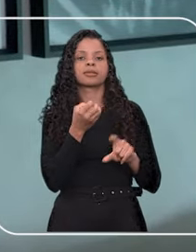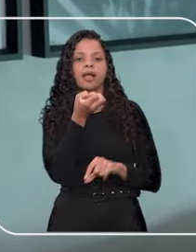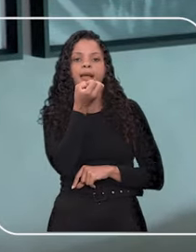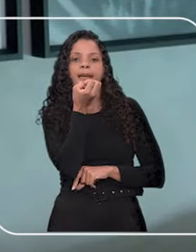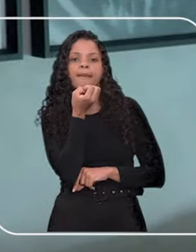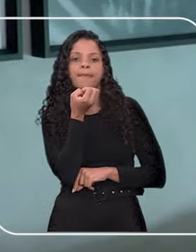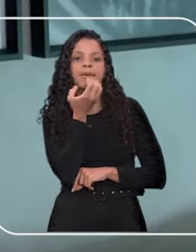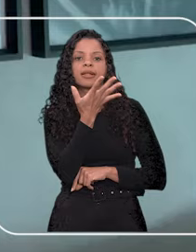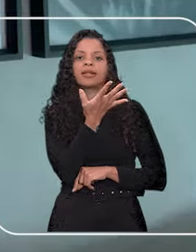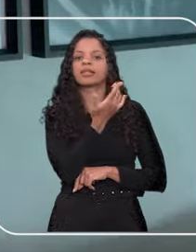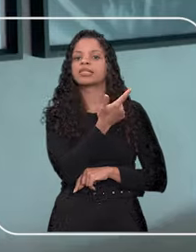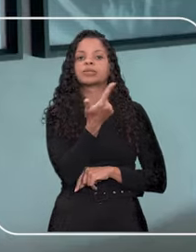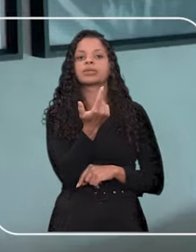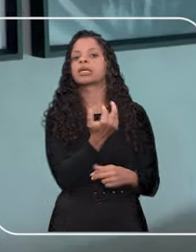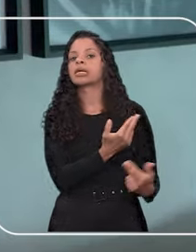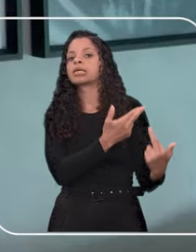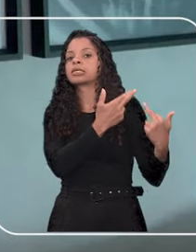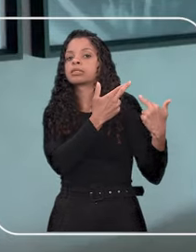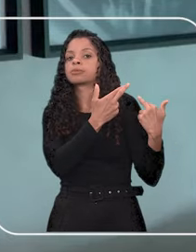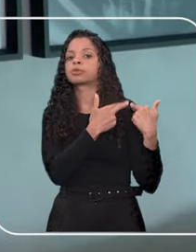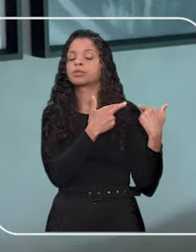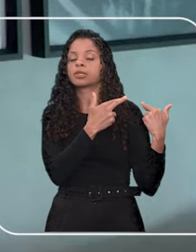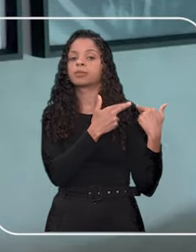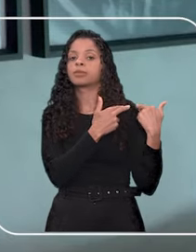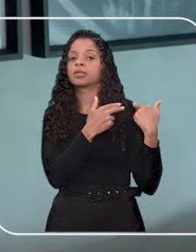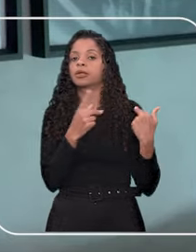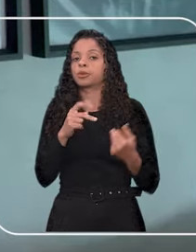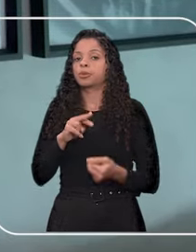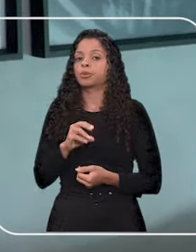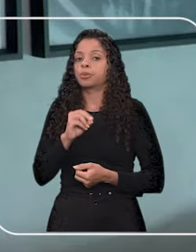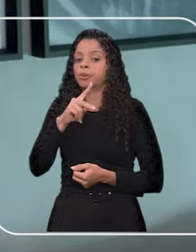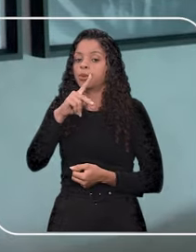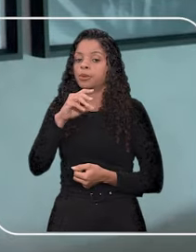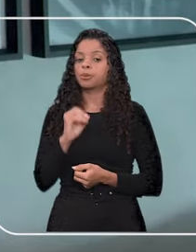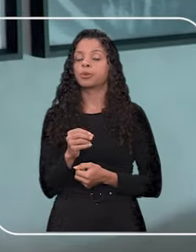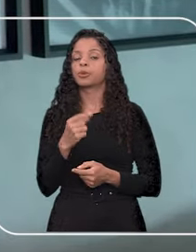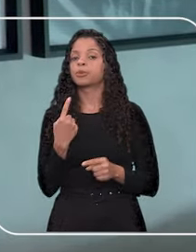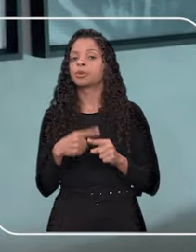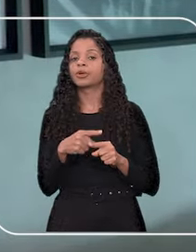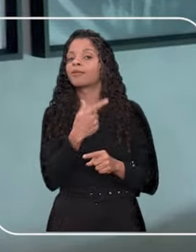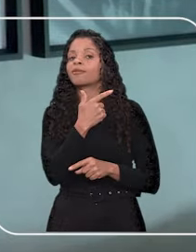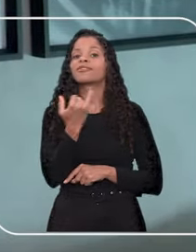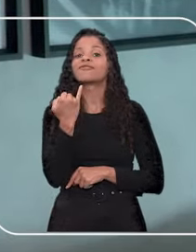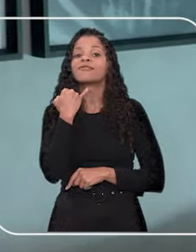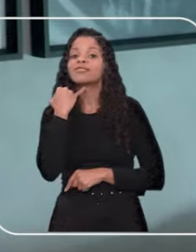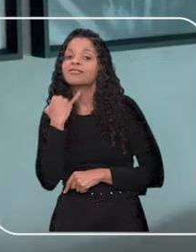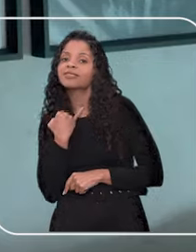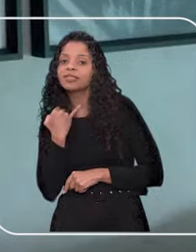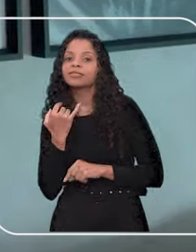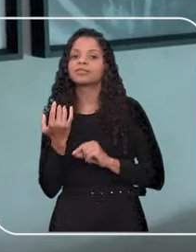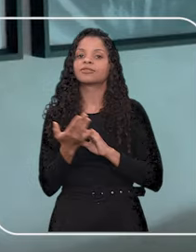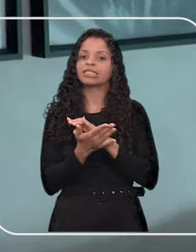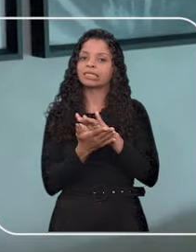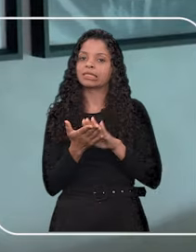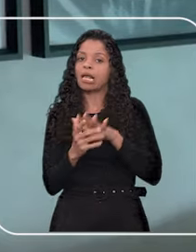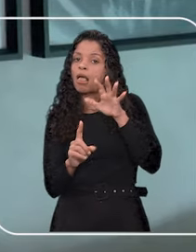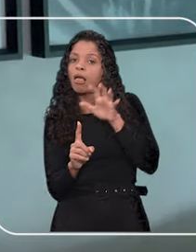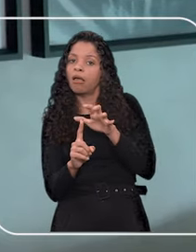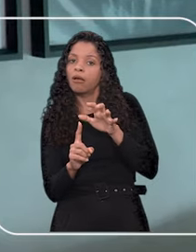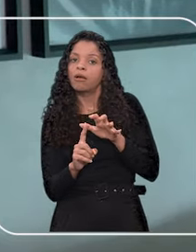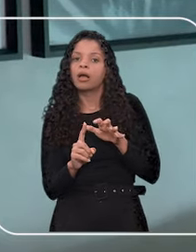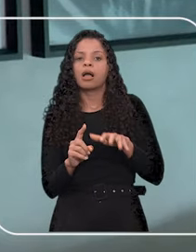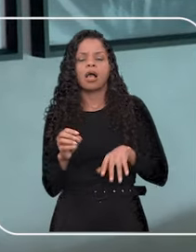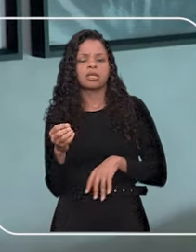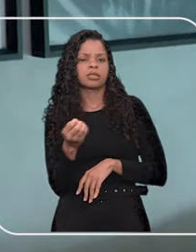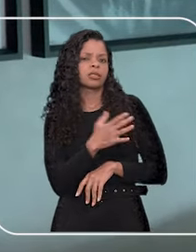diz que ele não vai mais responder por improbidade se não ficou caracterizado que ele teve essa intenção de chegar naquele